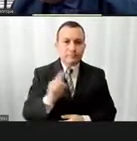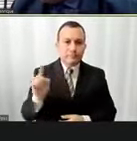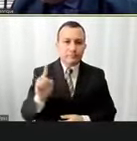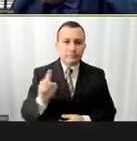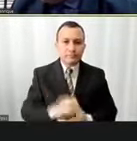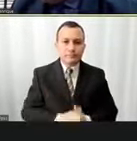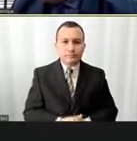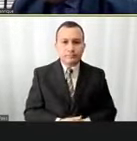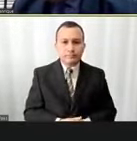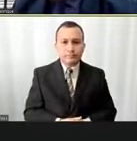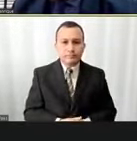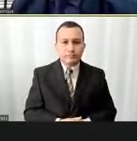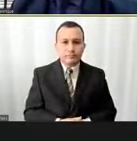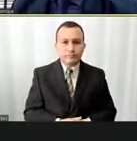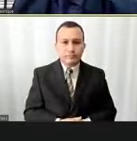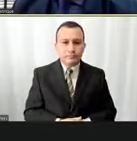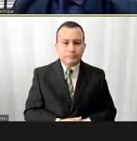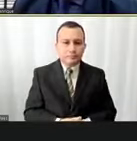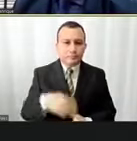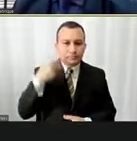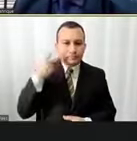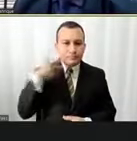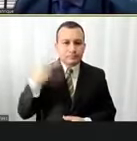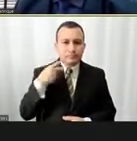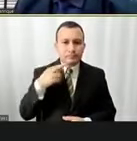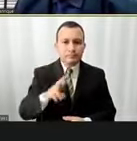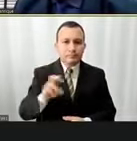Ok. Vereador Rodrigo da Rudissá.